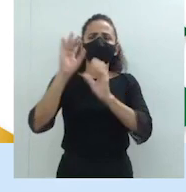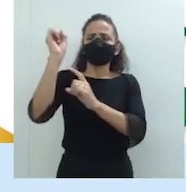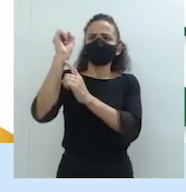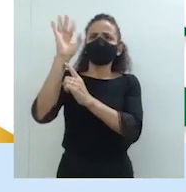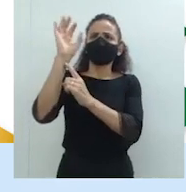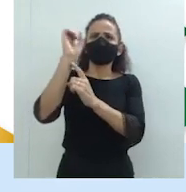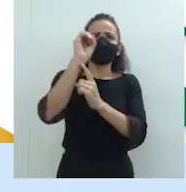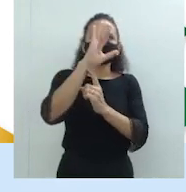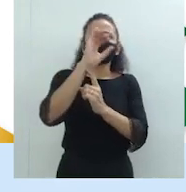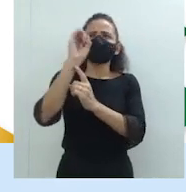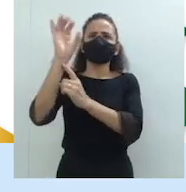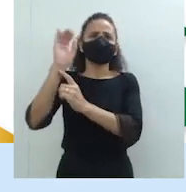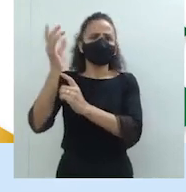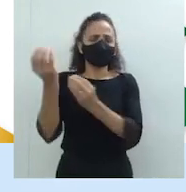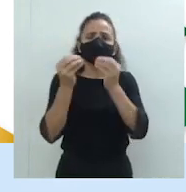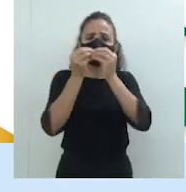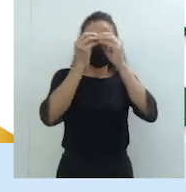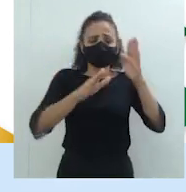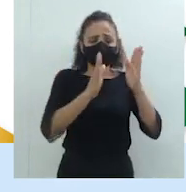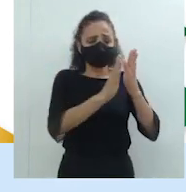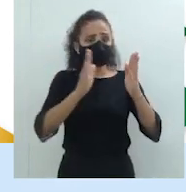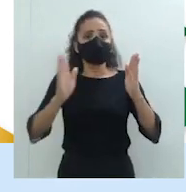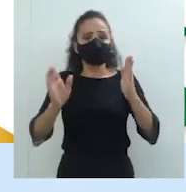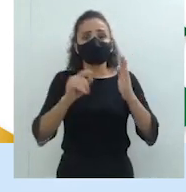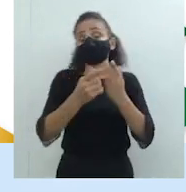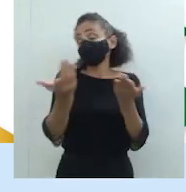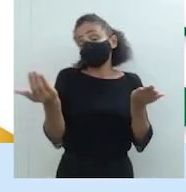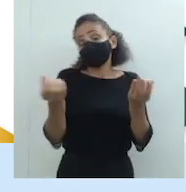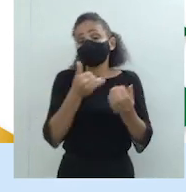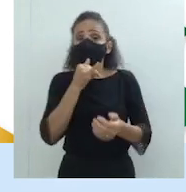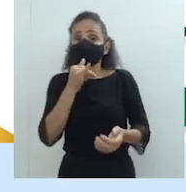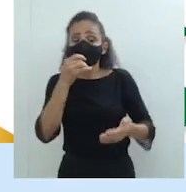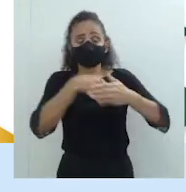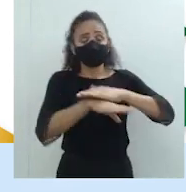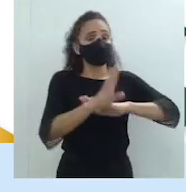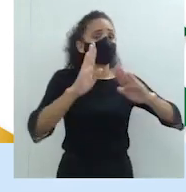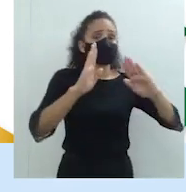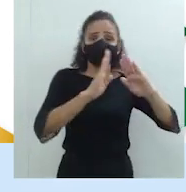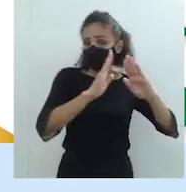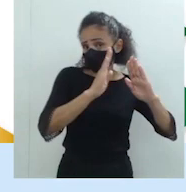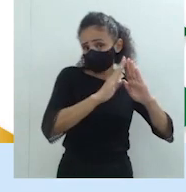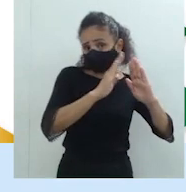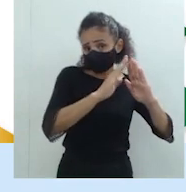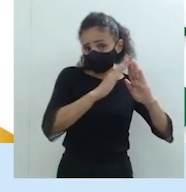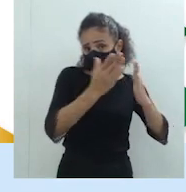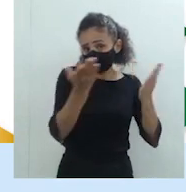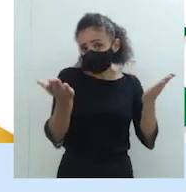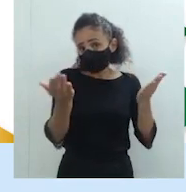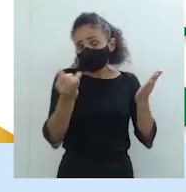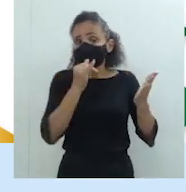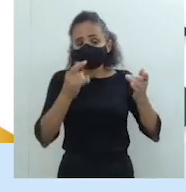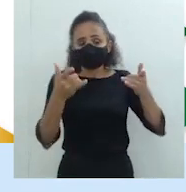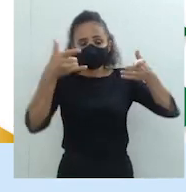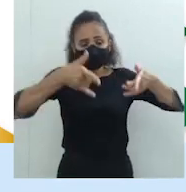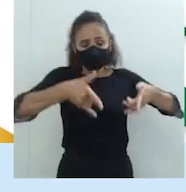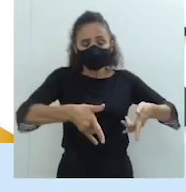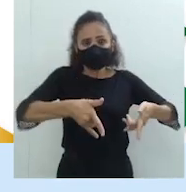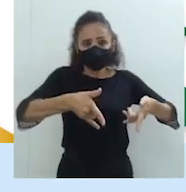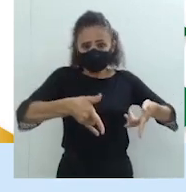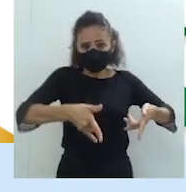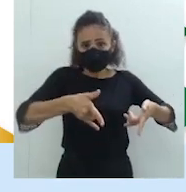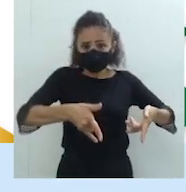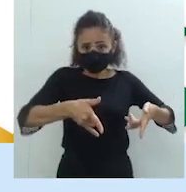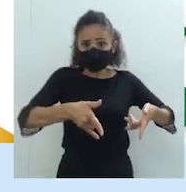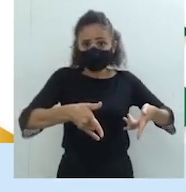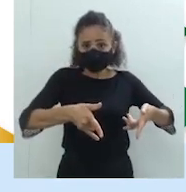luz ela queima, ela prejudica a outra. Mas, por exemplo, dentro da sua casa, se a lâmpada do seu quarto ela